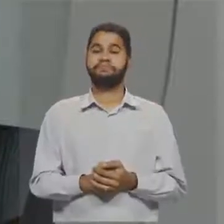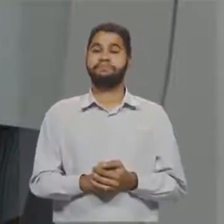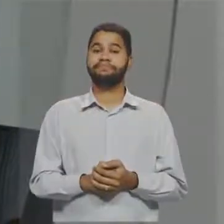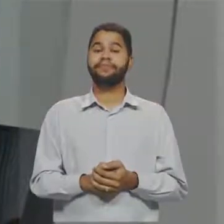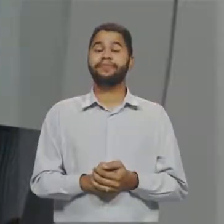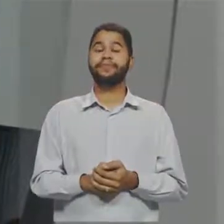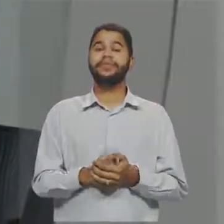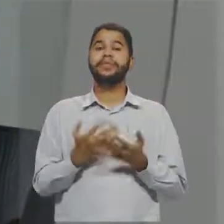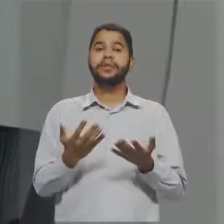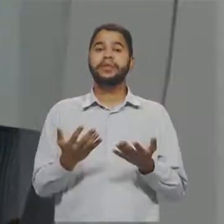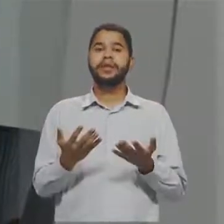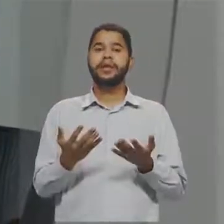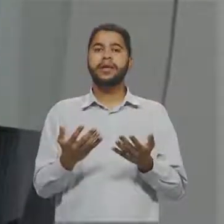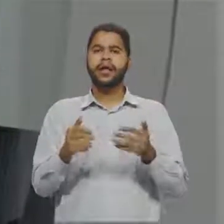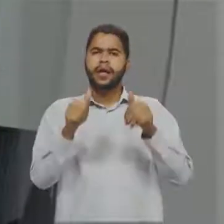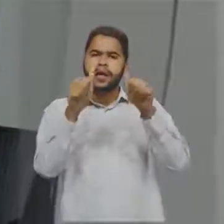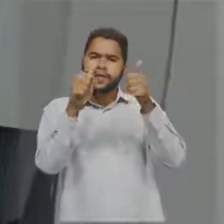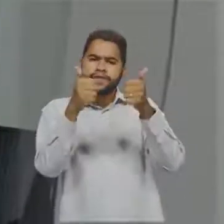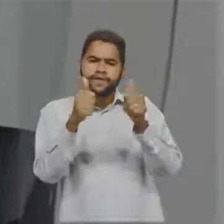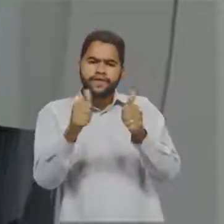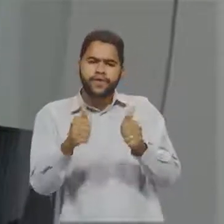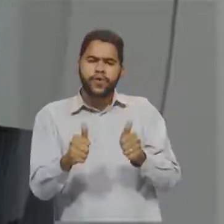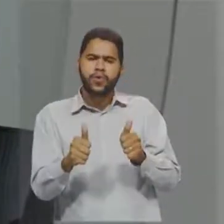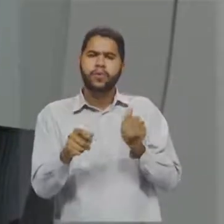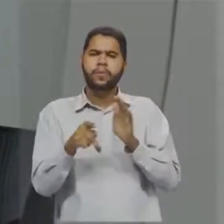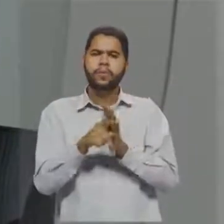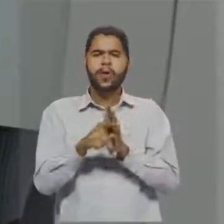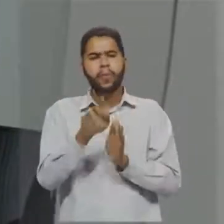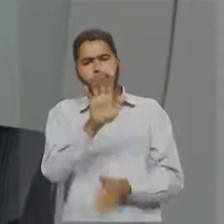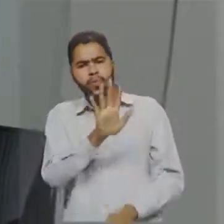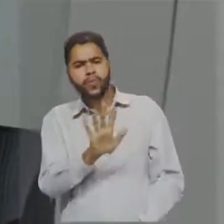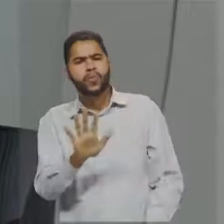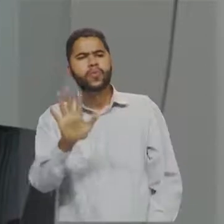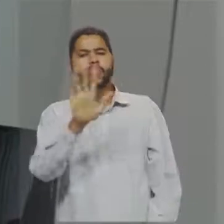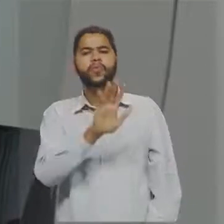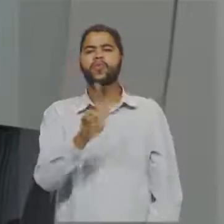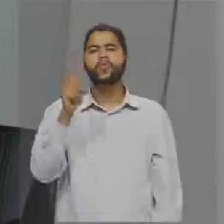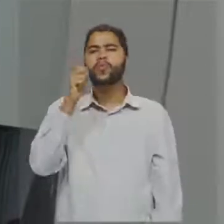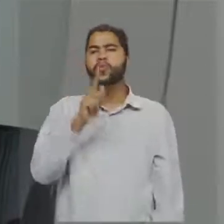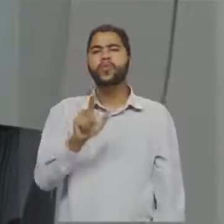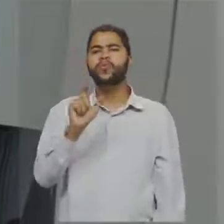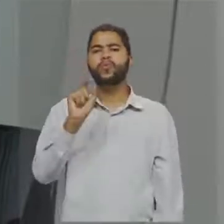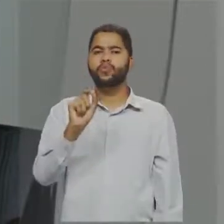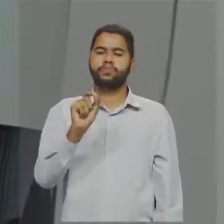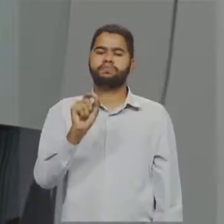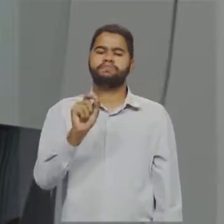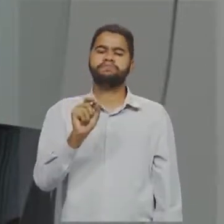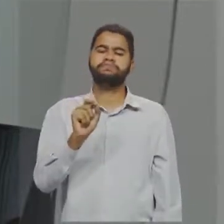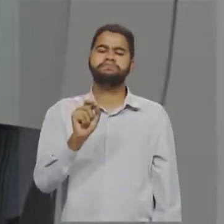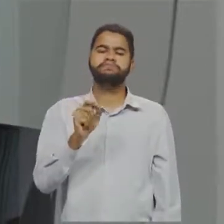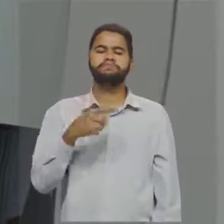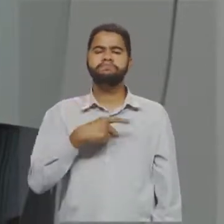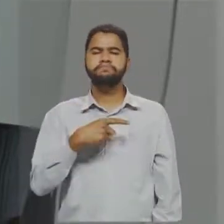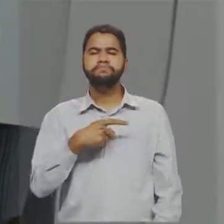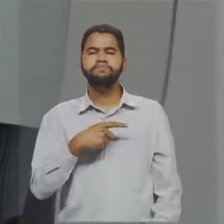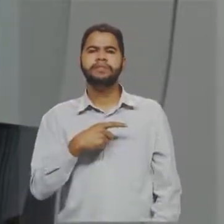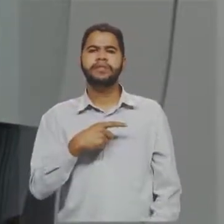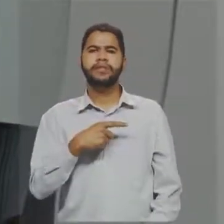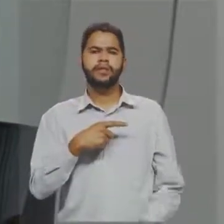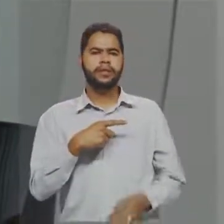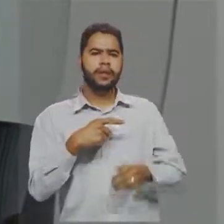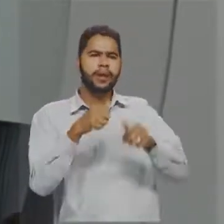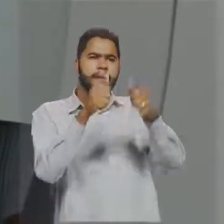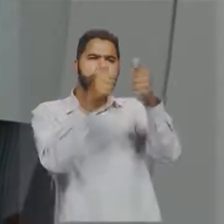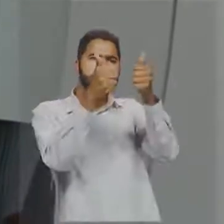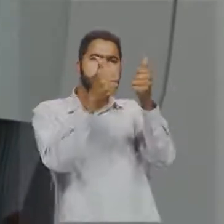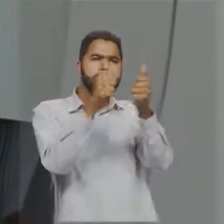Gabriela, figuras espaciais são aquelas figuras que a gente consegue, né? Ela tem